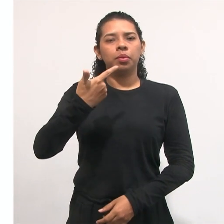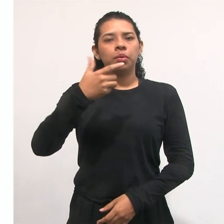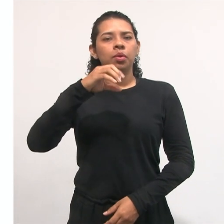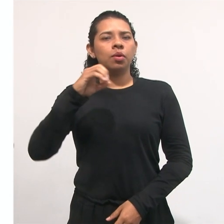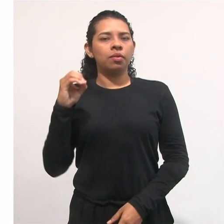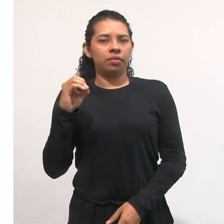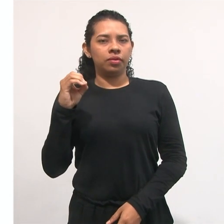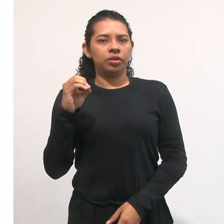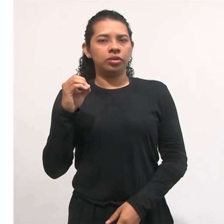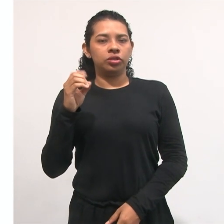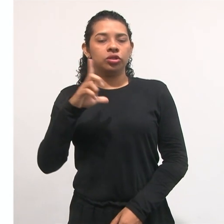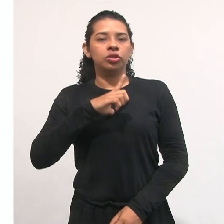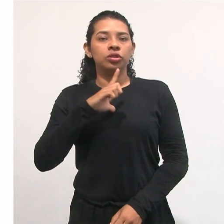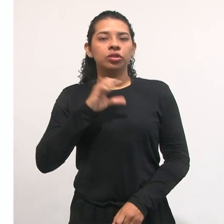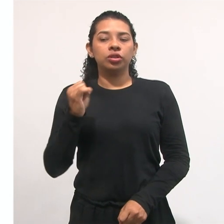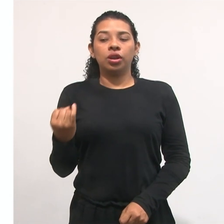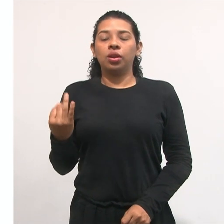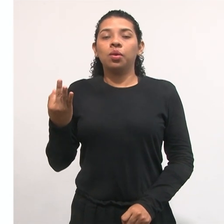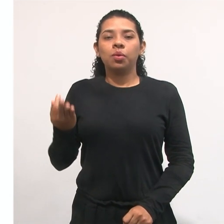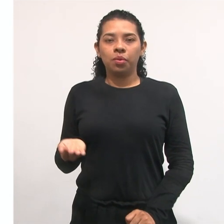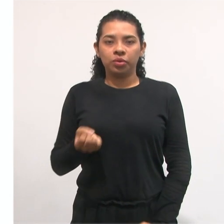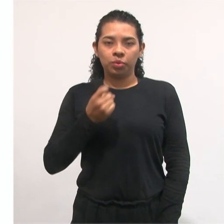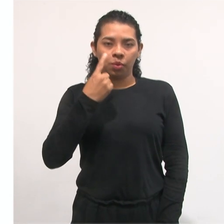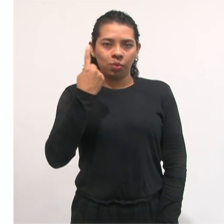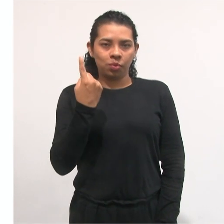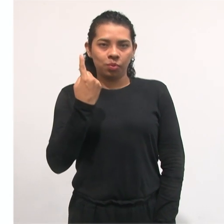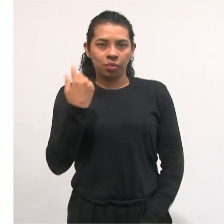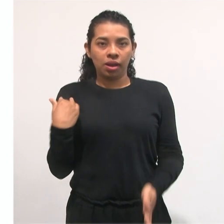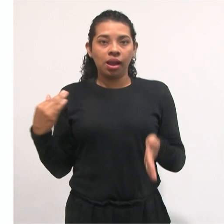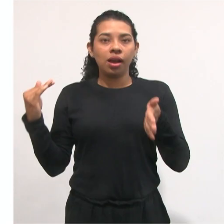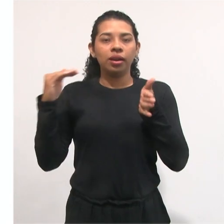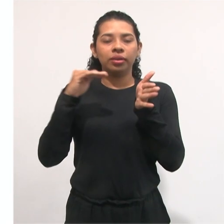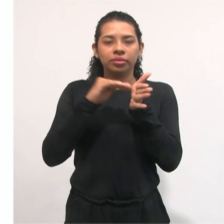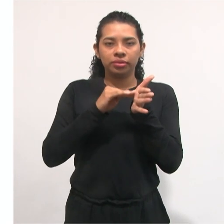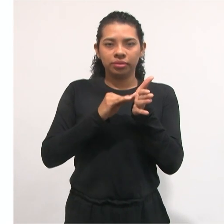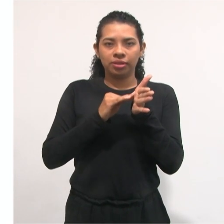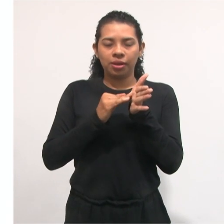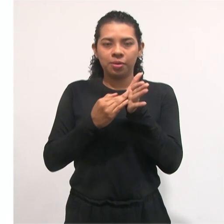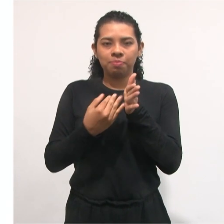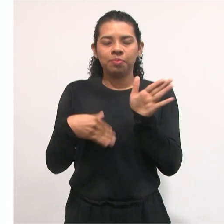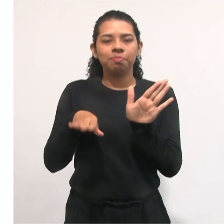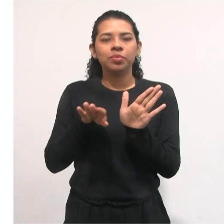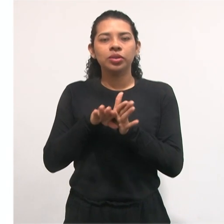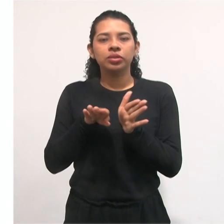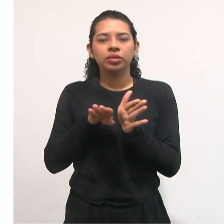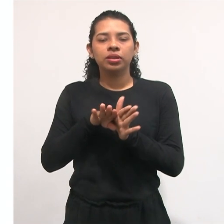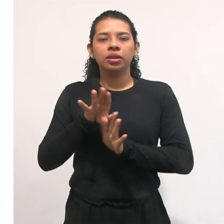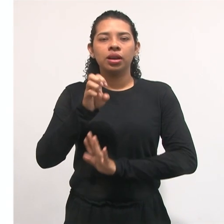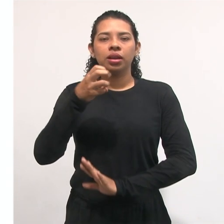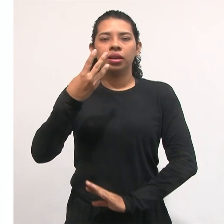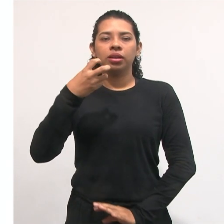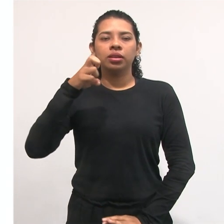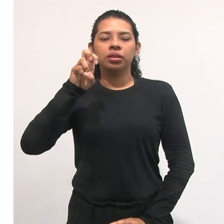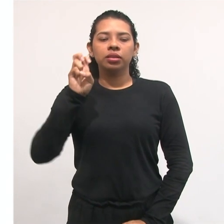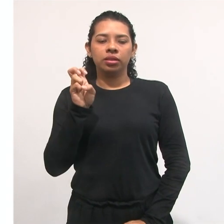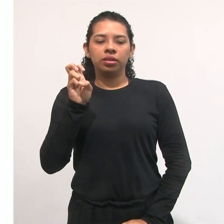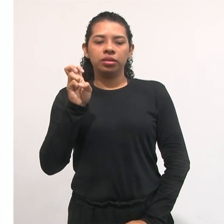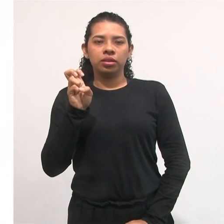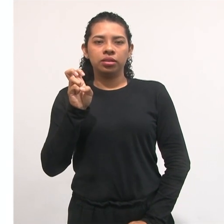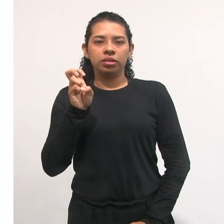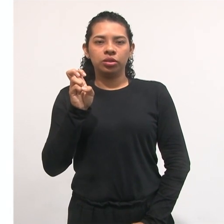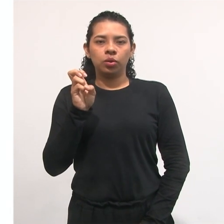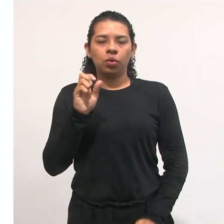assim sucessivamente até chegar em 35, olha só. Quantos servidores com idade de 35